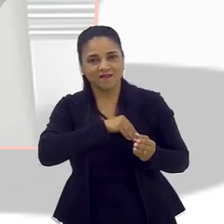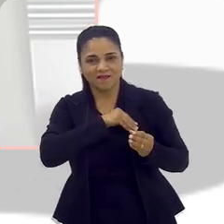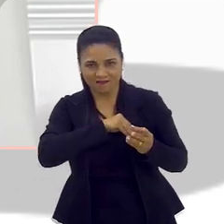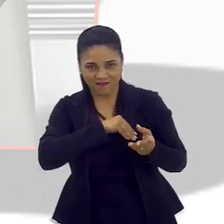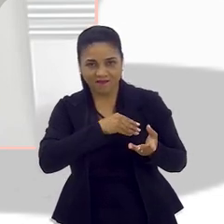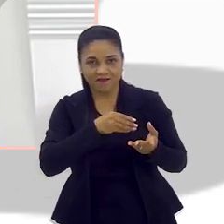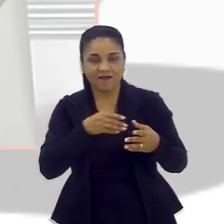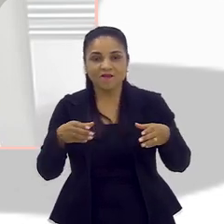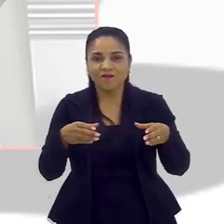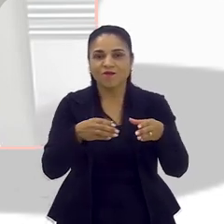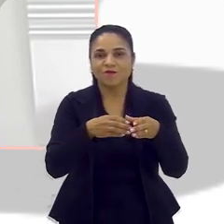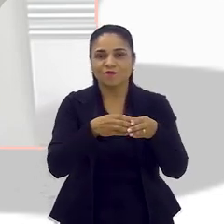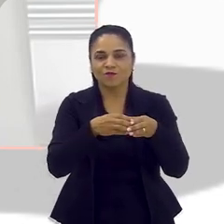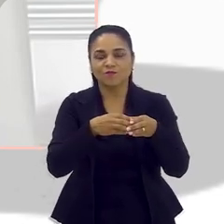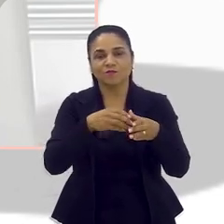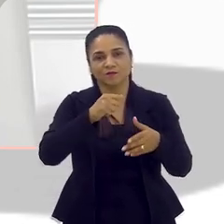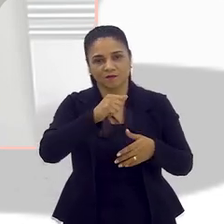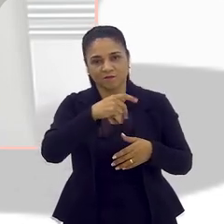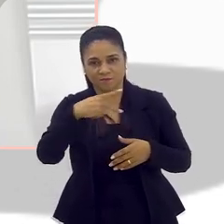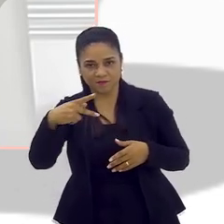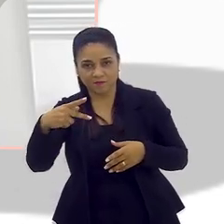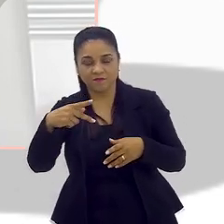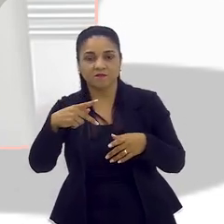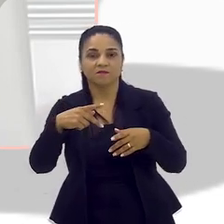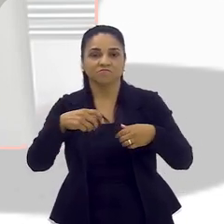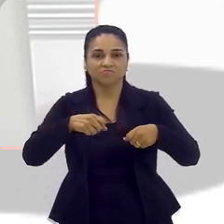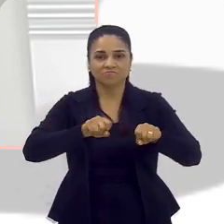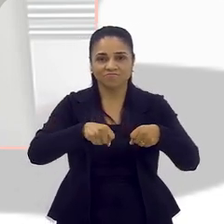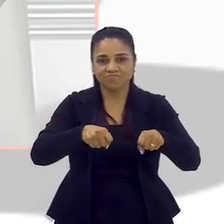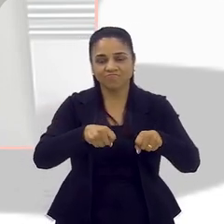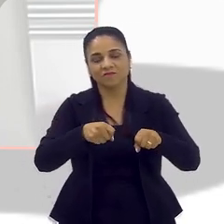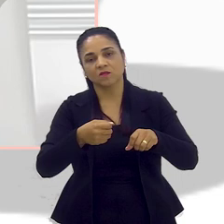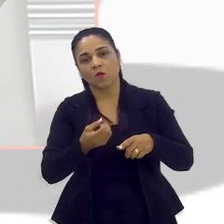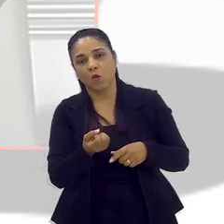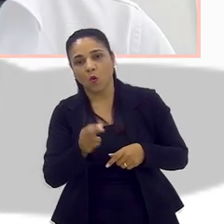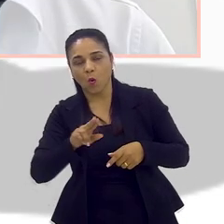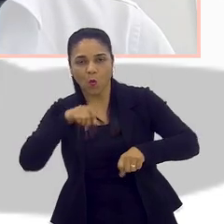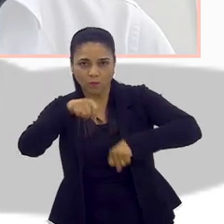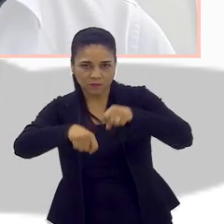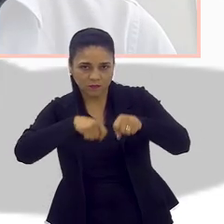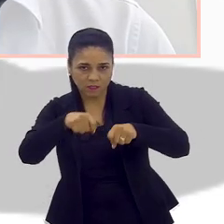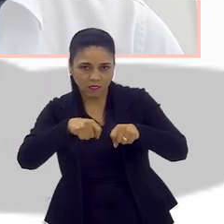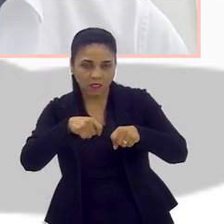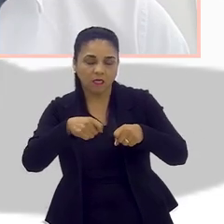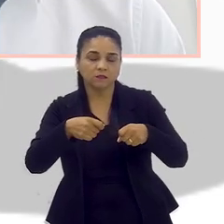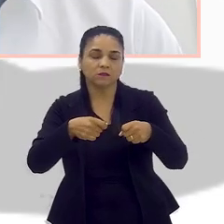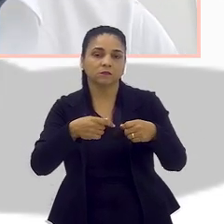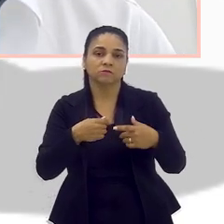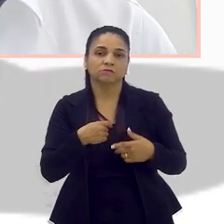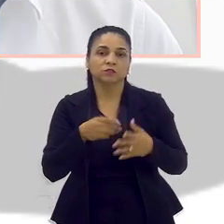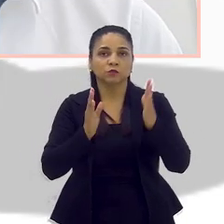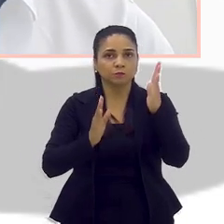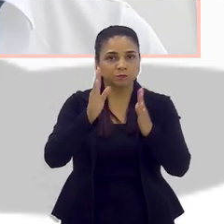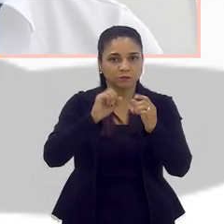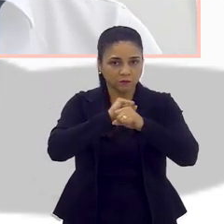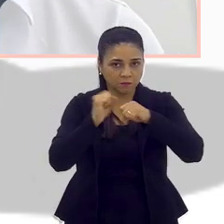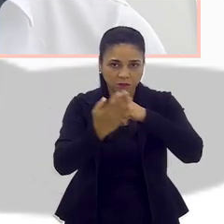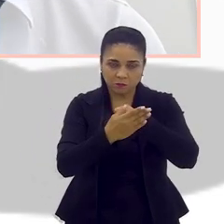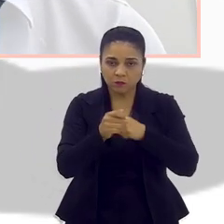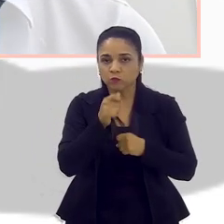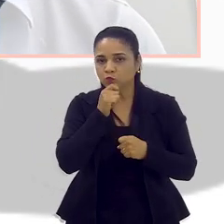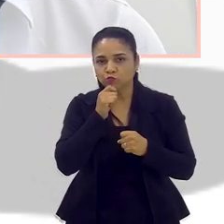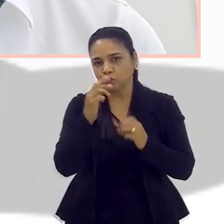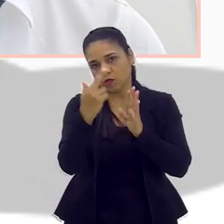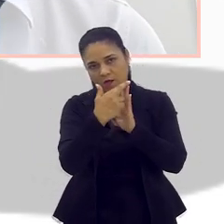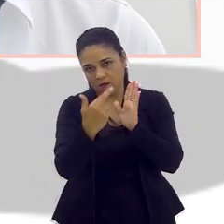né? A toda essa classe que sustentou a gente durante a pandemia, né? E que estava aí sem nenhuma regulamentação, sem nenhum